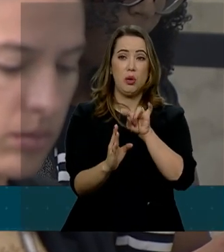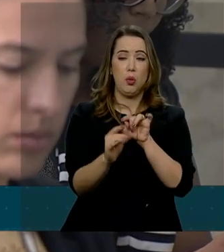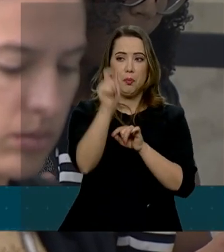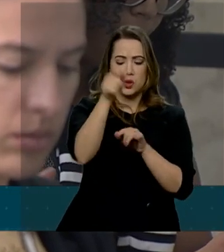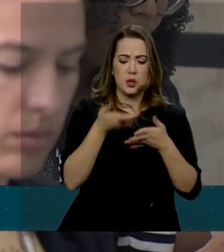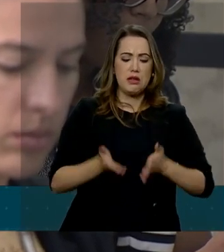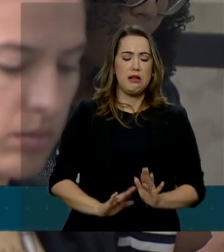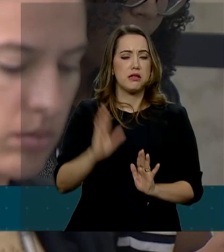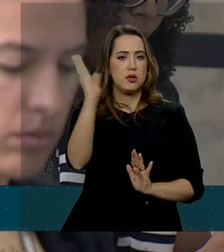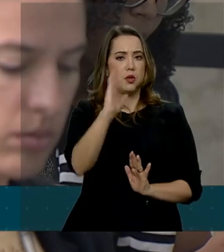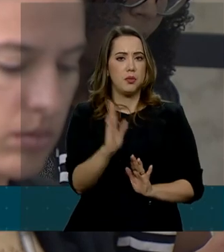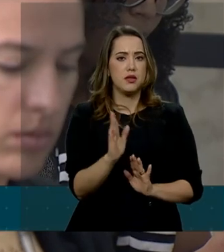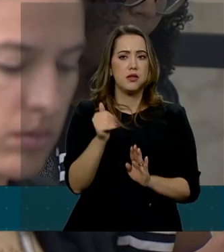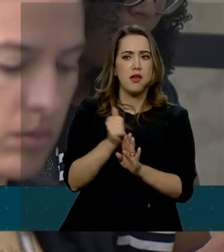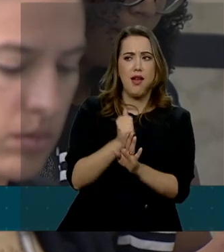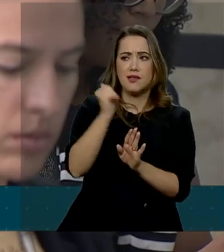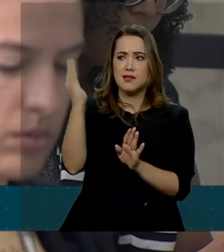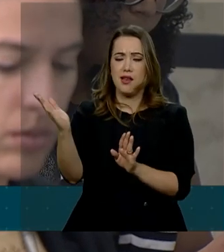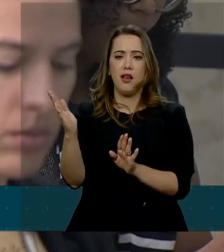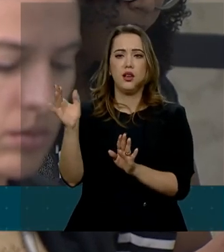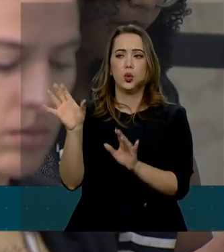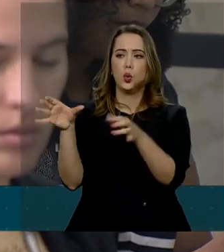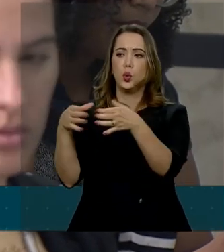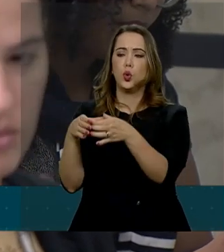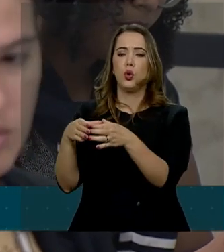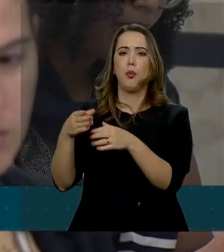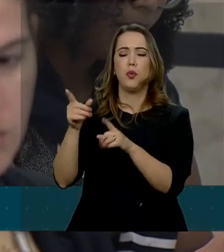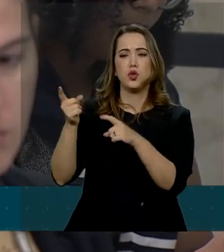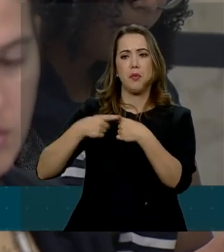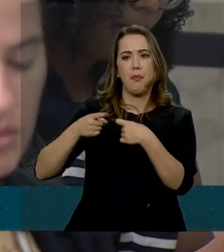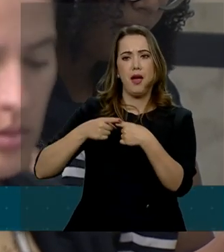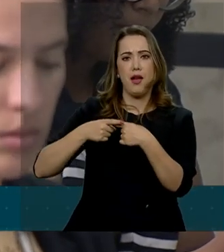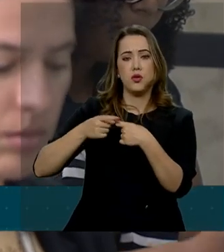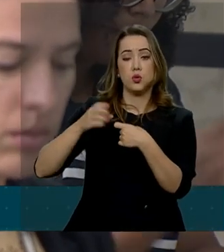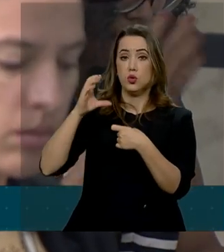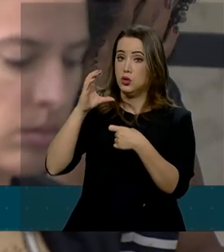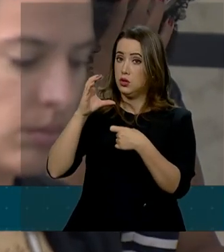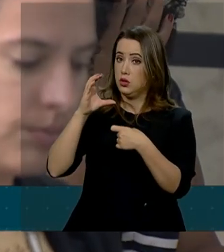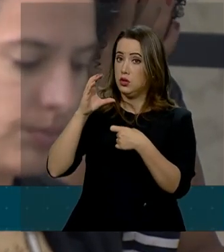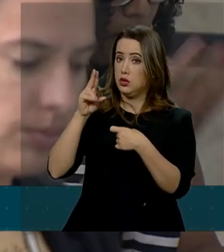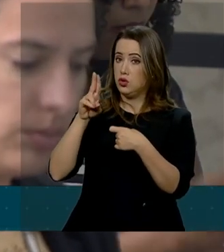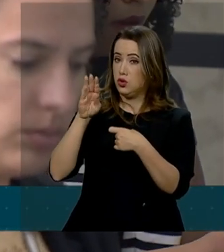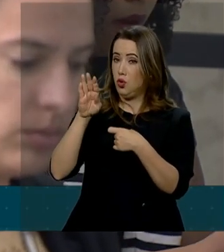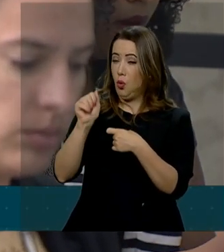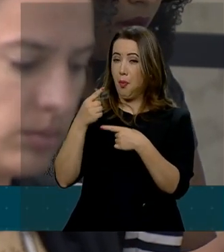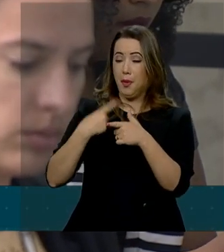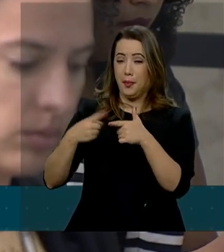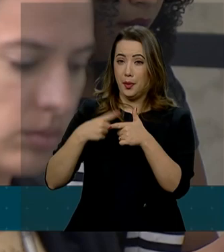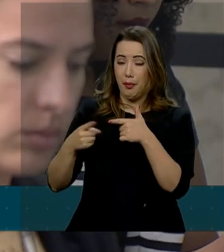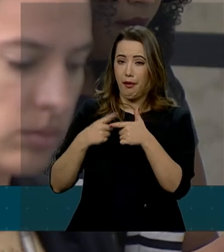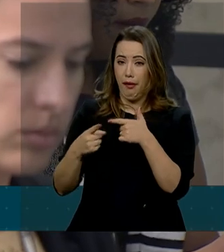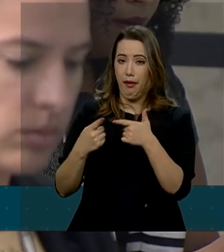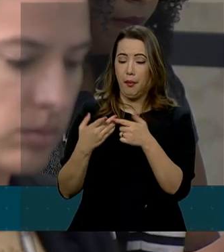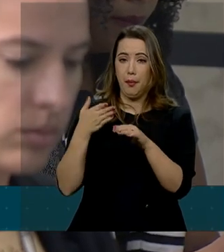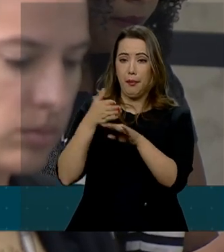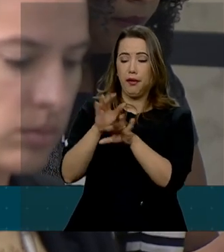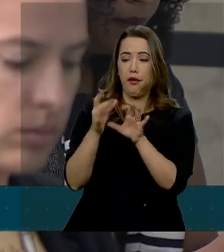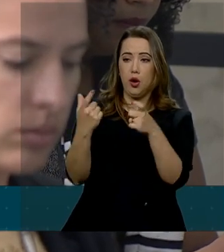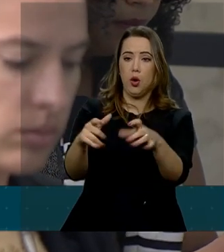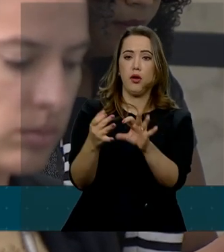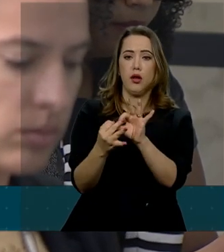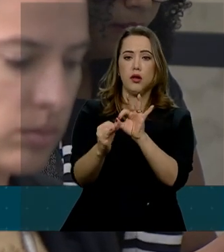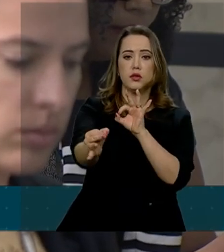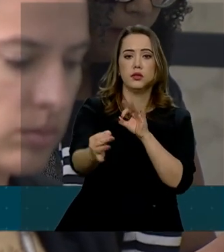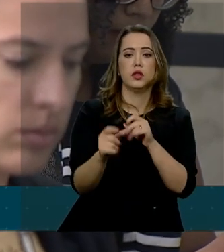ea saída dos médicos cubanos acabou causando uma lacuna grande no preenchimento dessas vagas o que esse novo programa